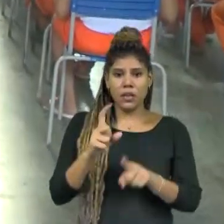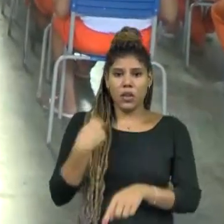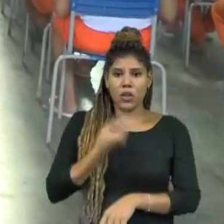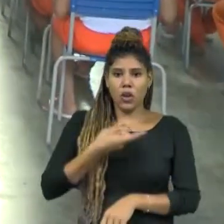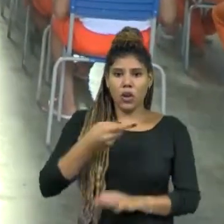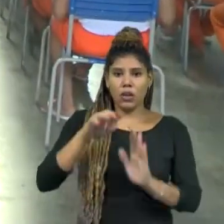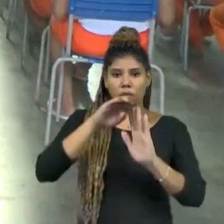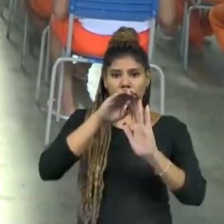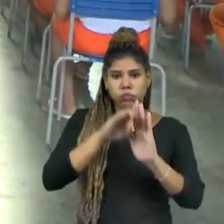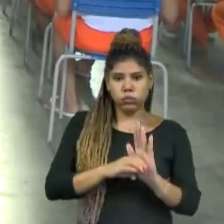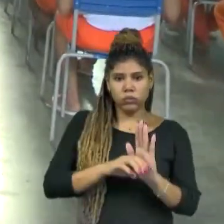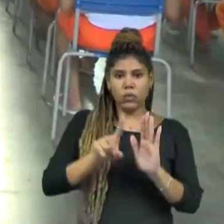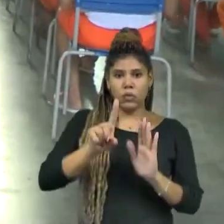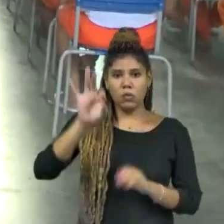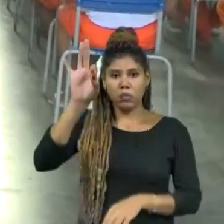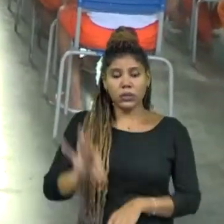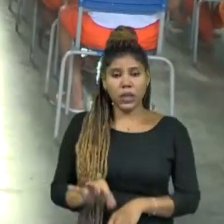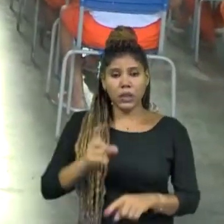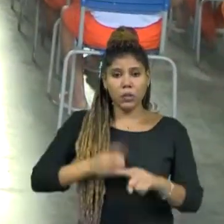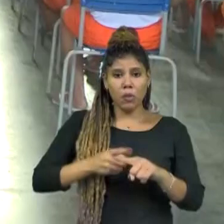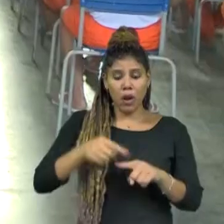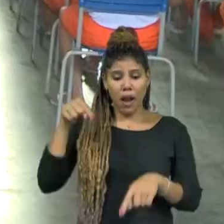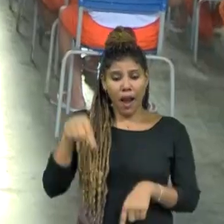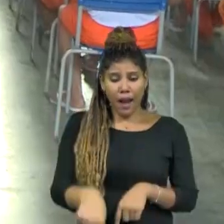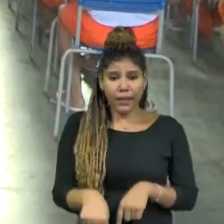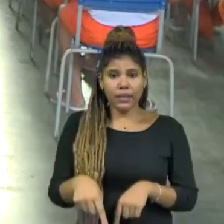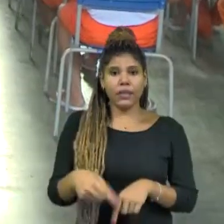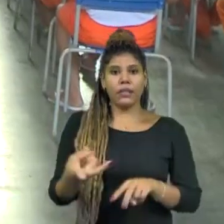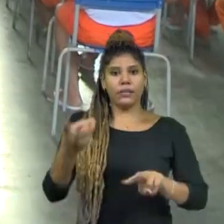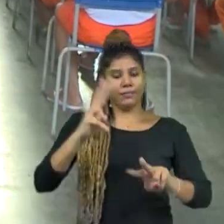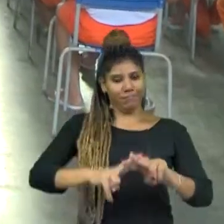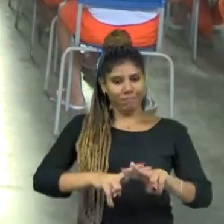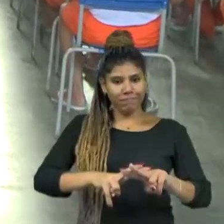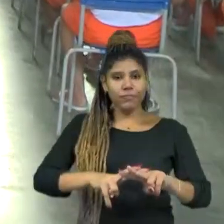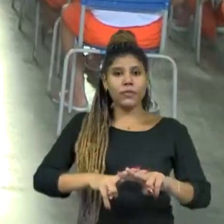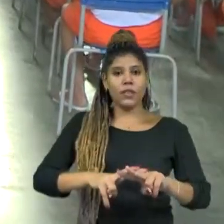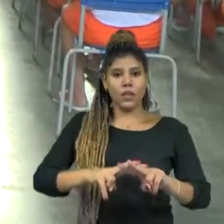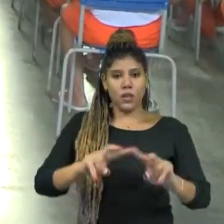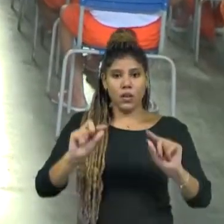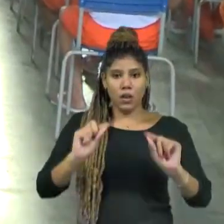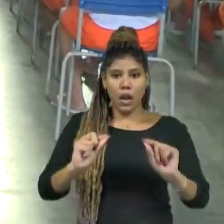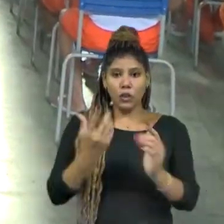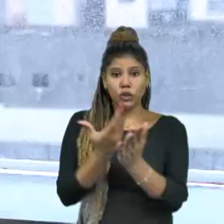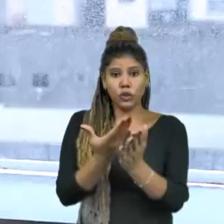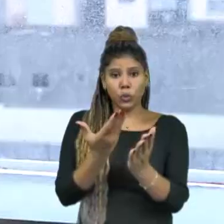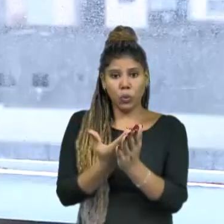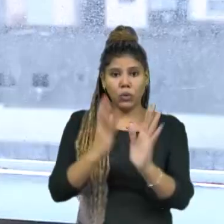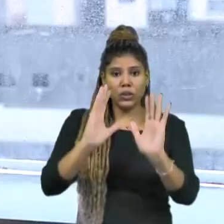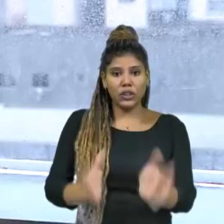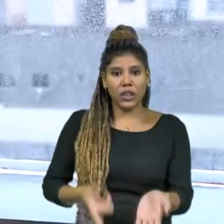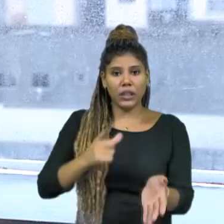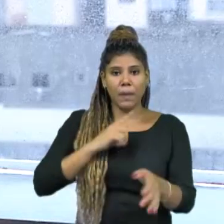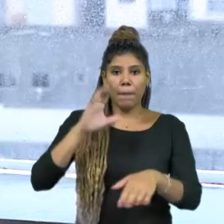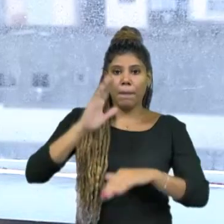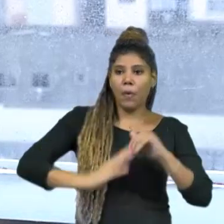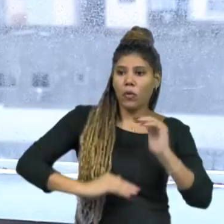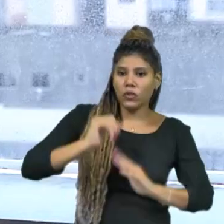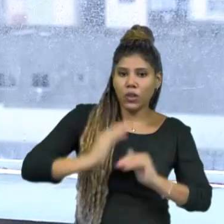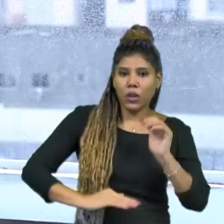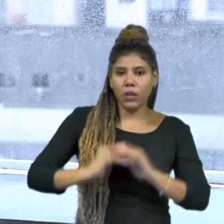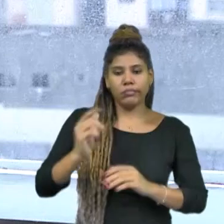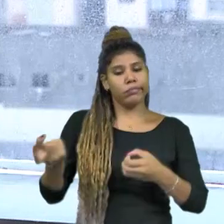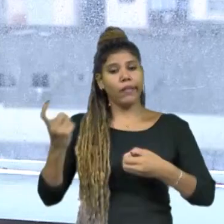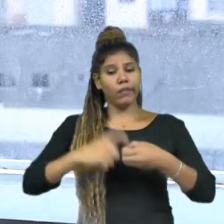o preso está sendo capacitado e está sendo acompanhado pela nossa coordenação e direcionado para o emprego, porque ele já tem uma profissão. Veja a